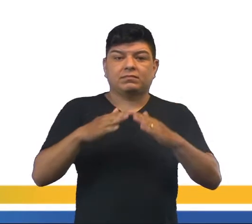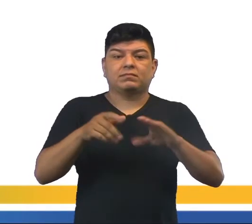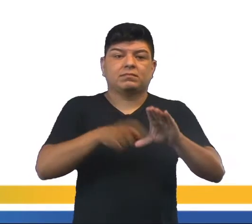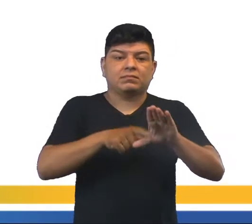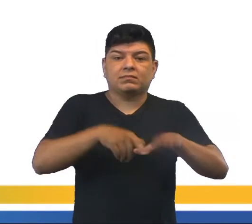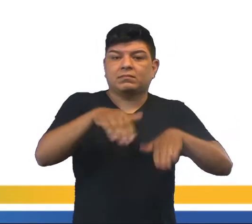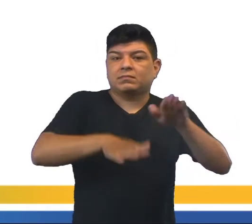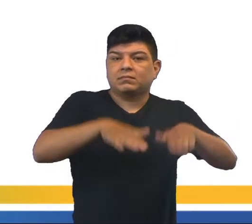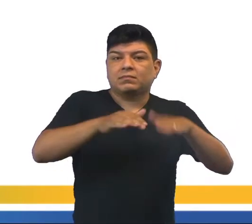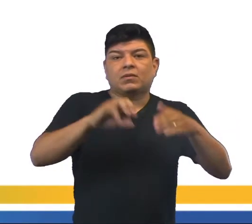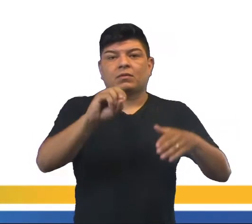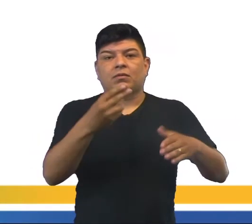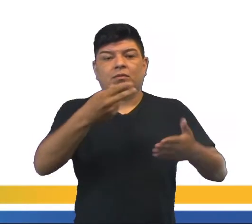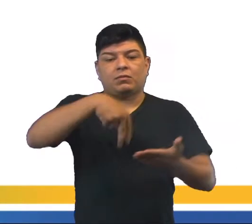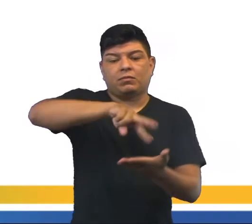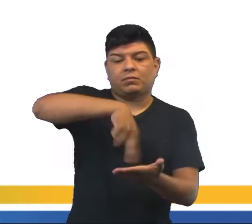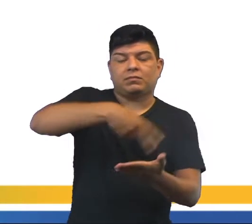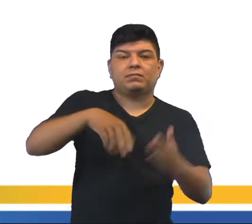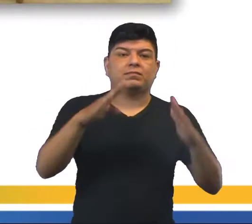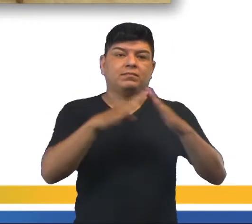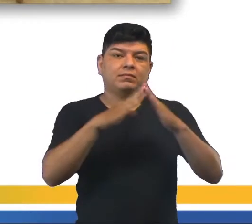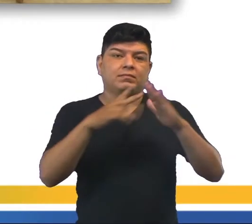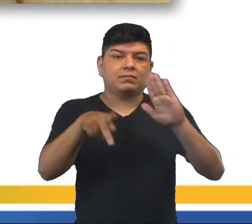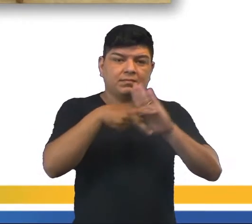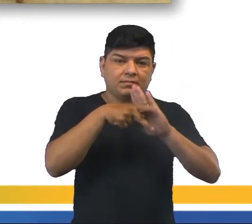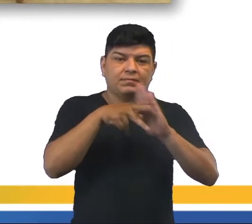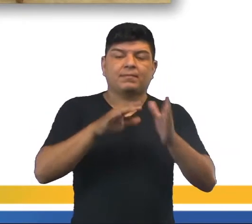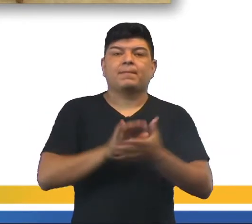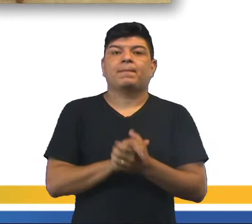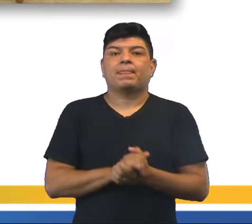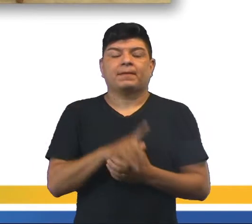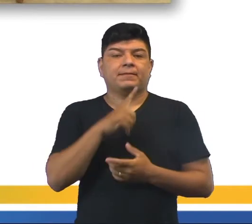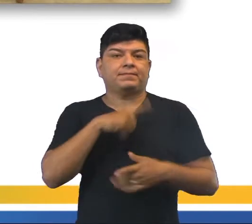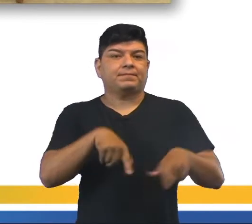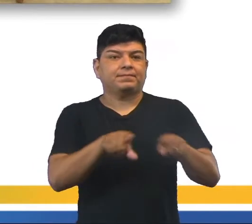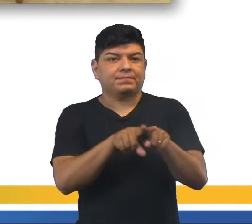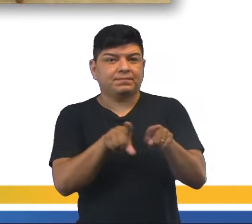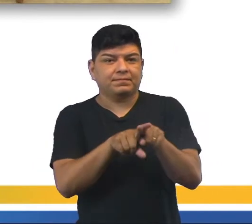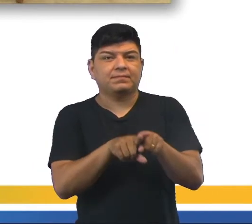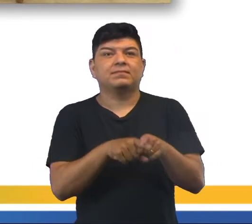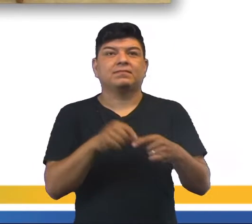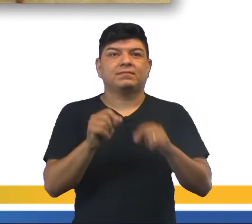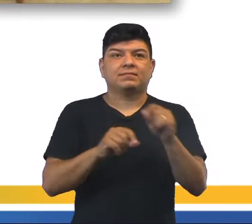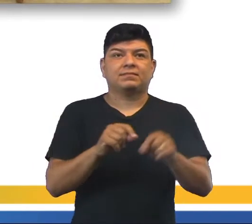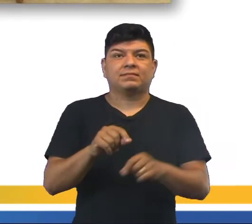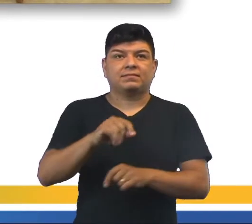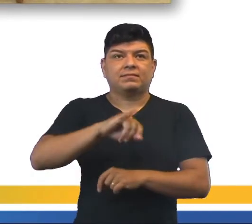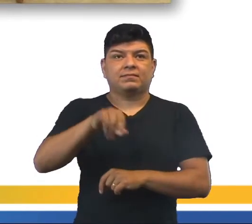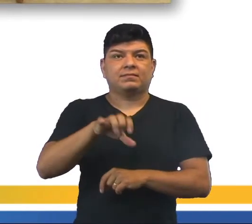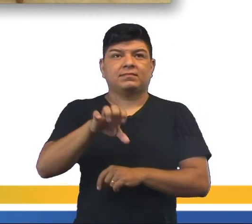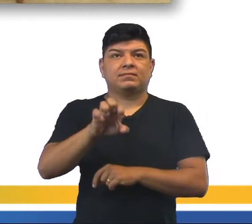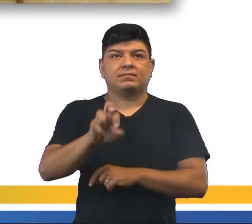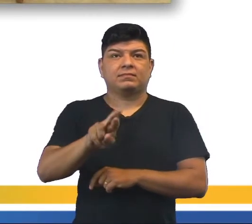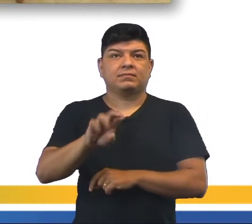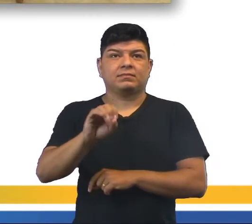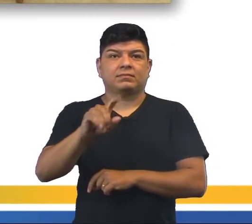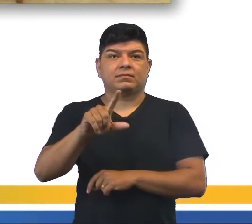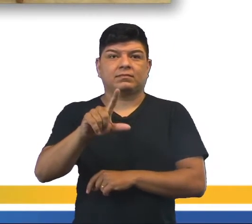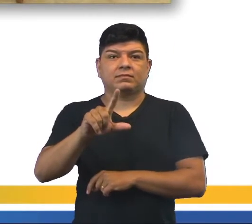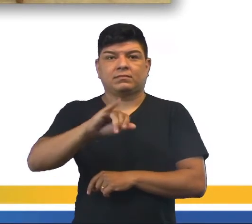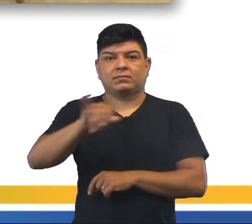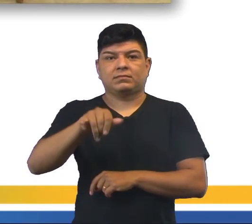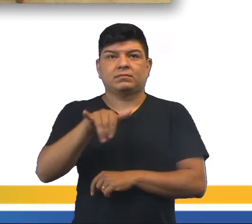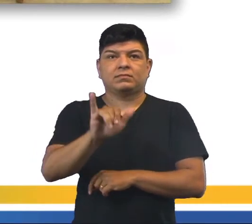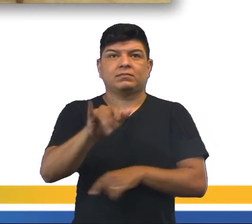pés ou dançar em sua casa. Nós temos também o Gerole e o Tangará, as danças